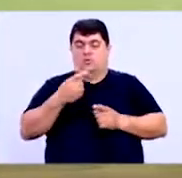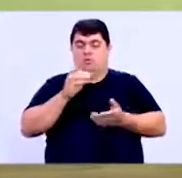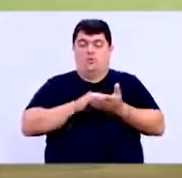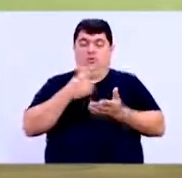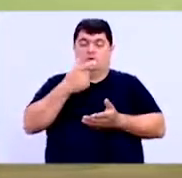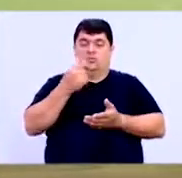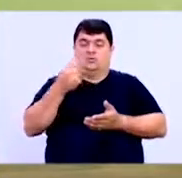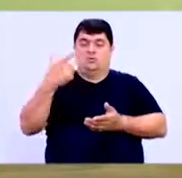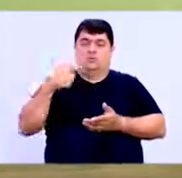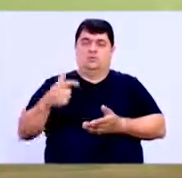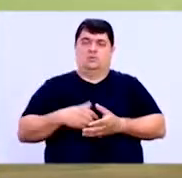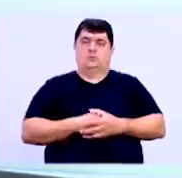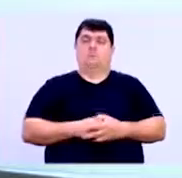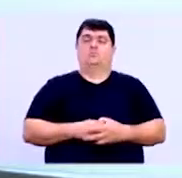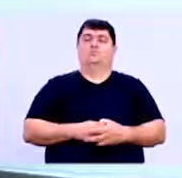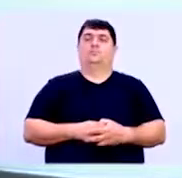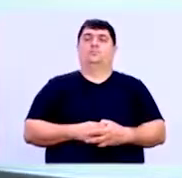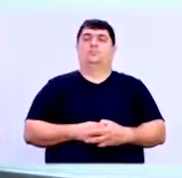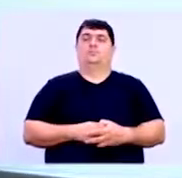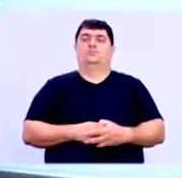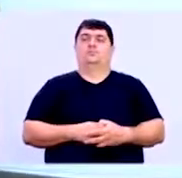descapitalizado. Excelente, professora.